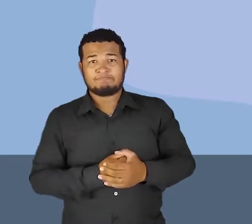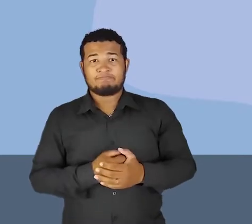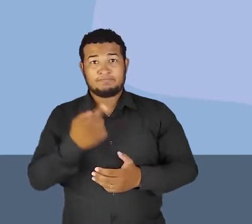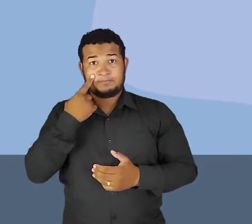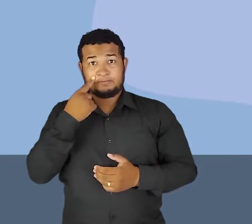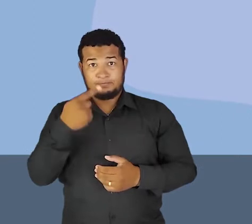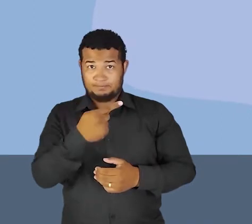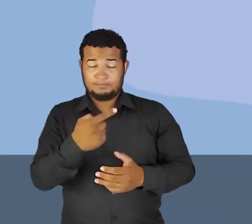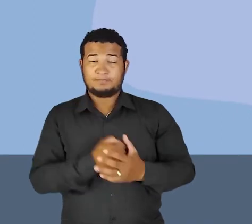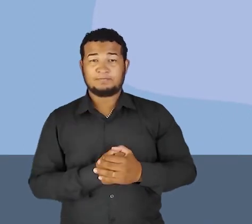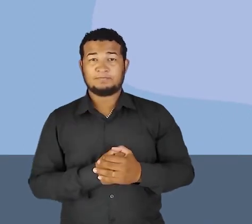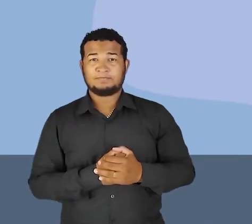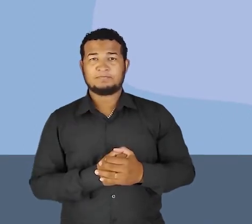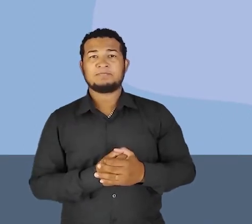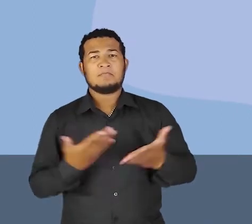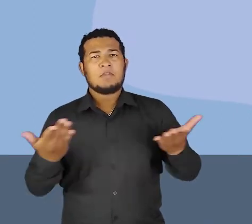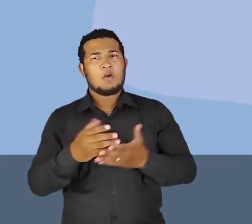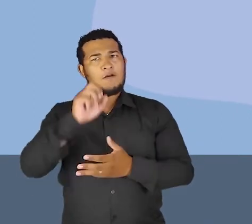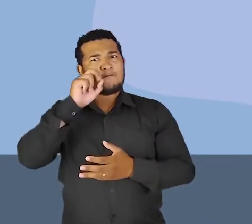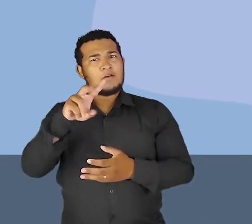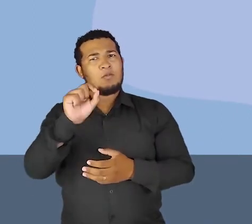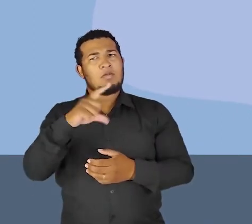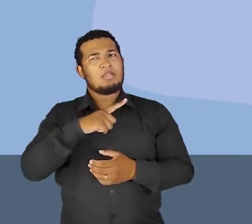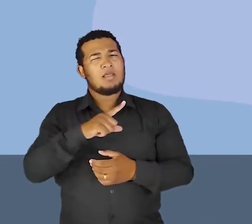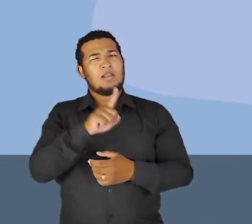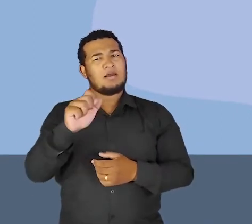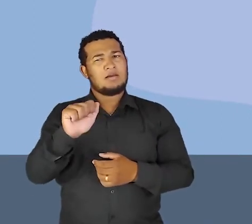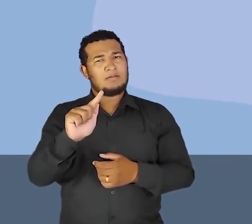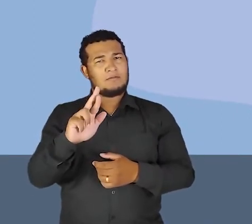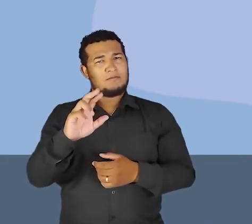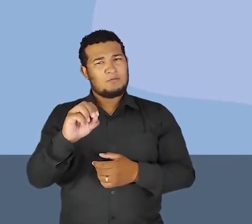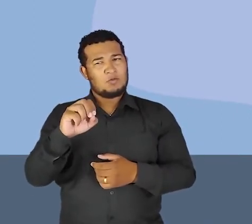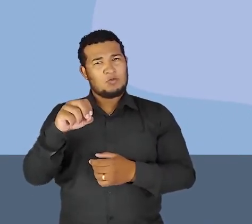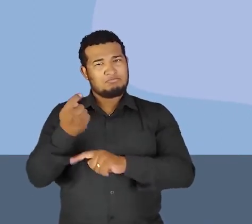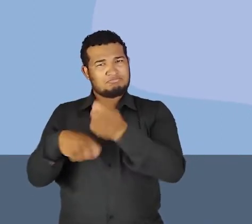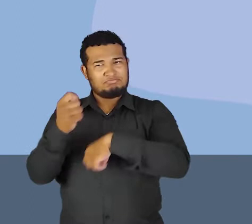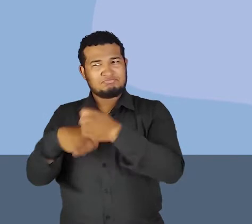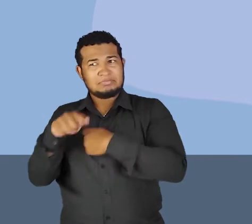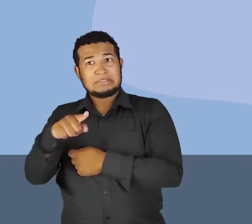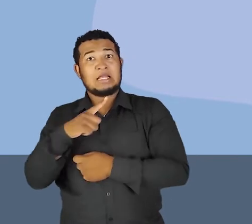slide. Bom, agora vocês observam que lá no agronegócio, olha a quantidade de mão de obra,